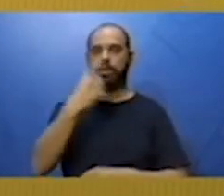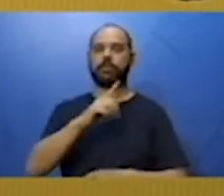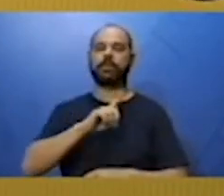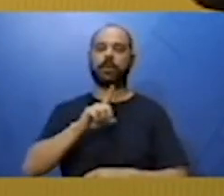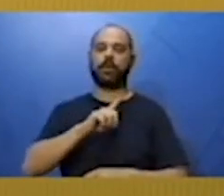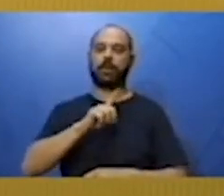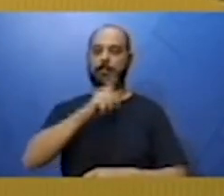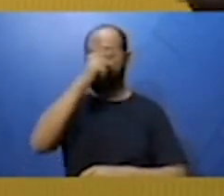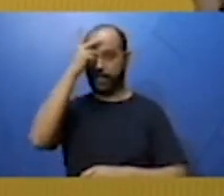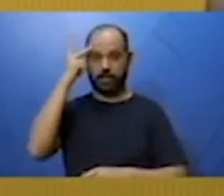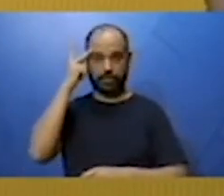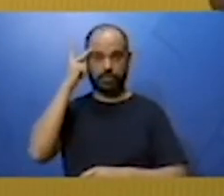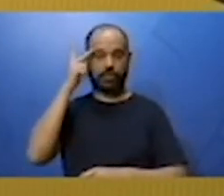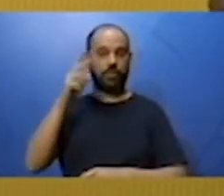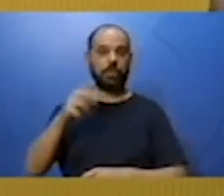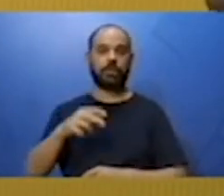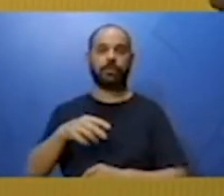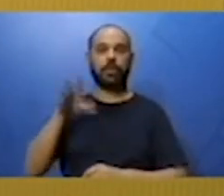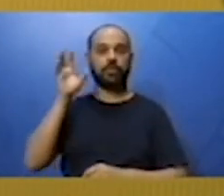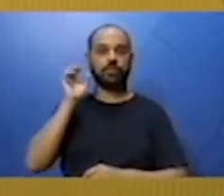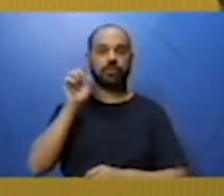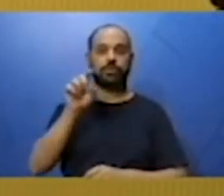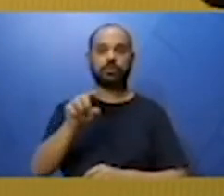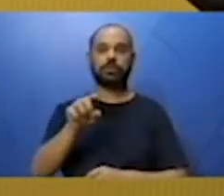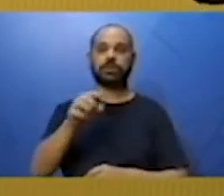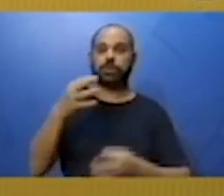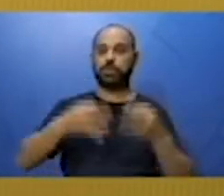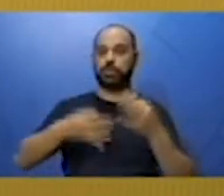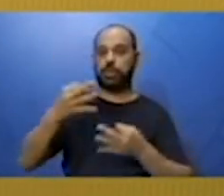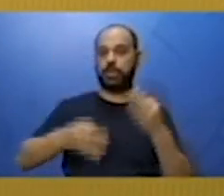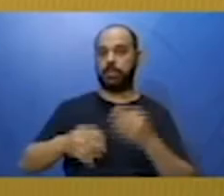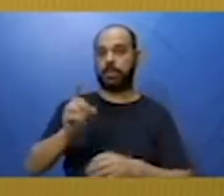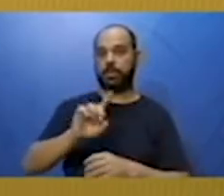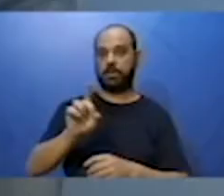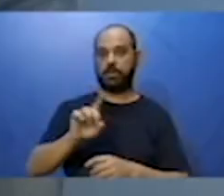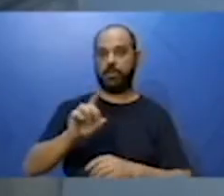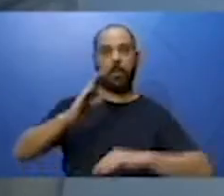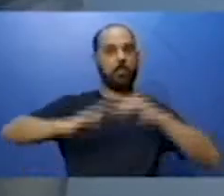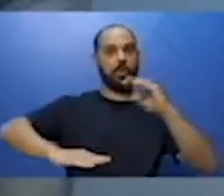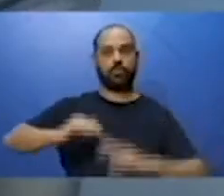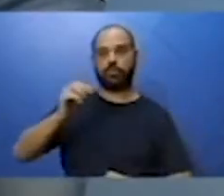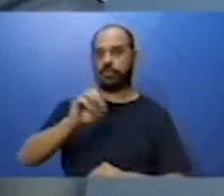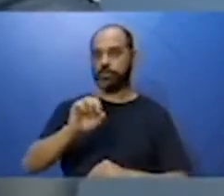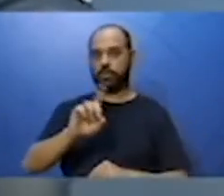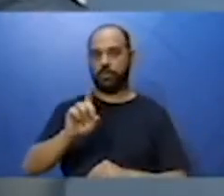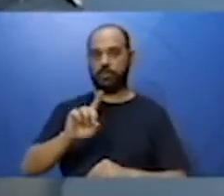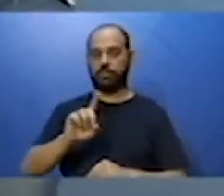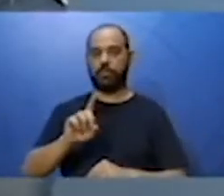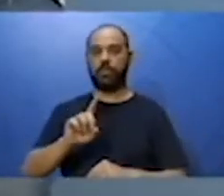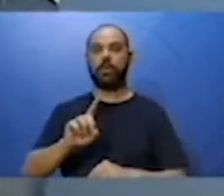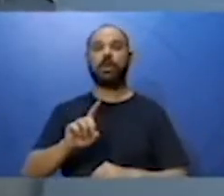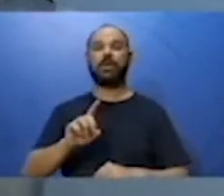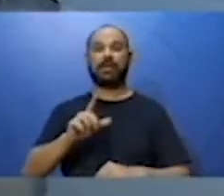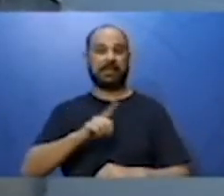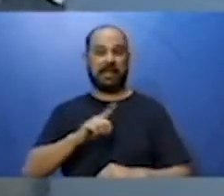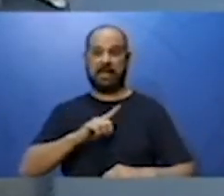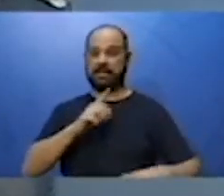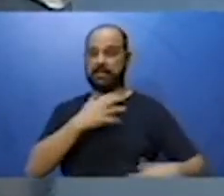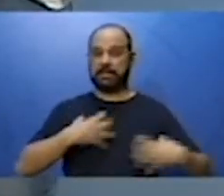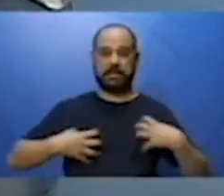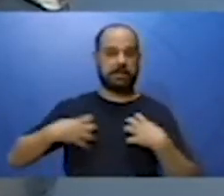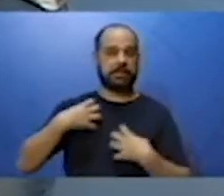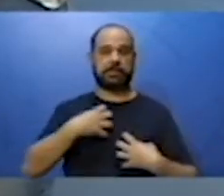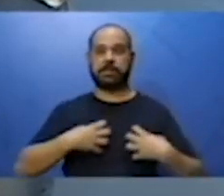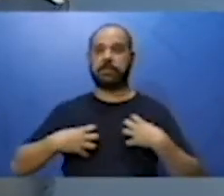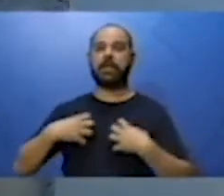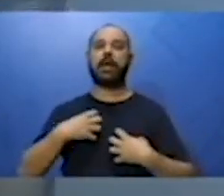escutar sem julgamentos, mas não é uma escuta profissional. Portanto, num momento de muito desespero, esse